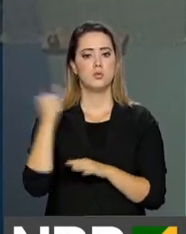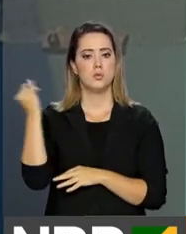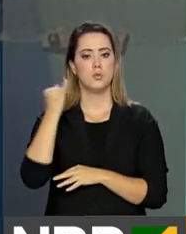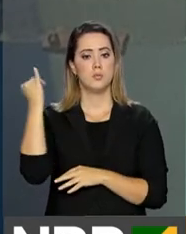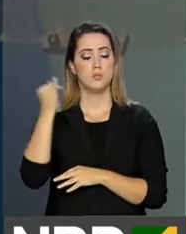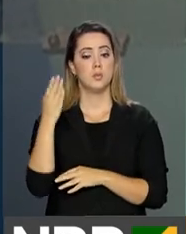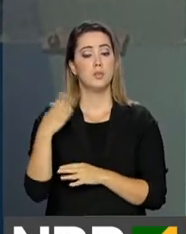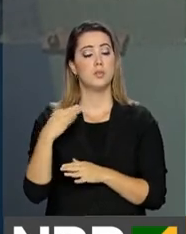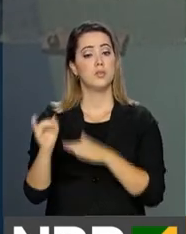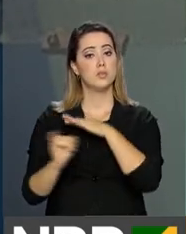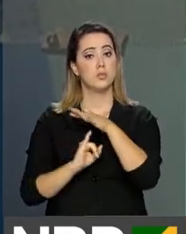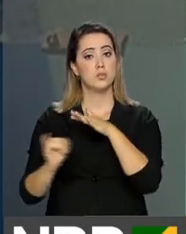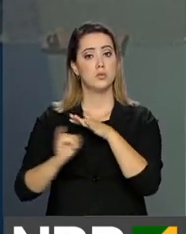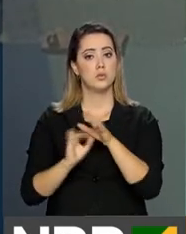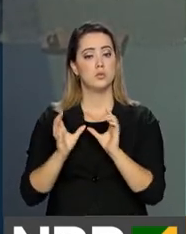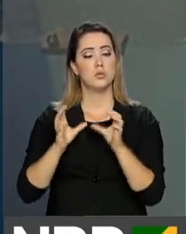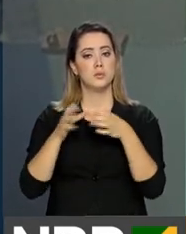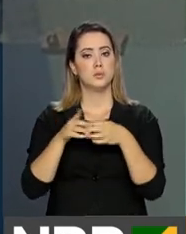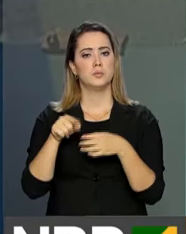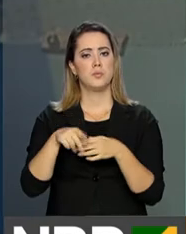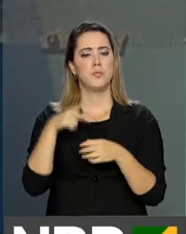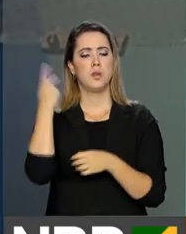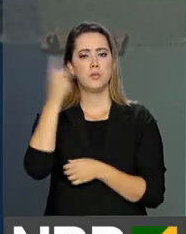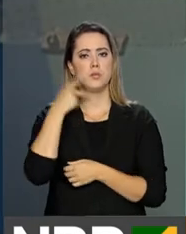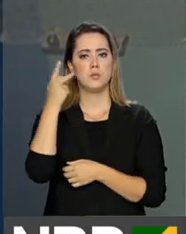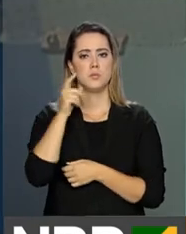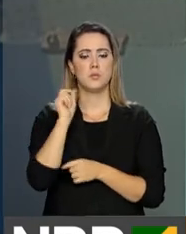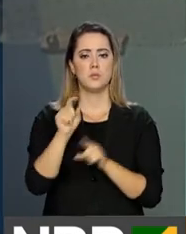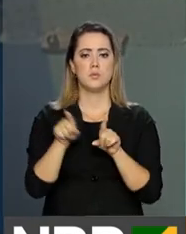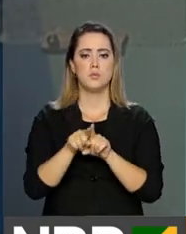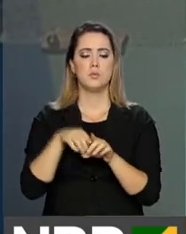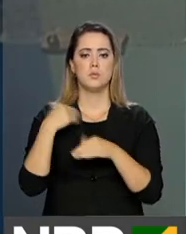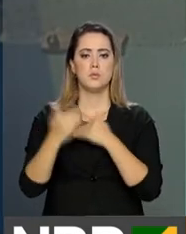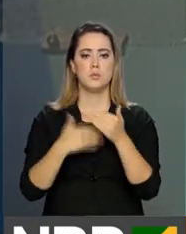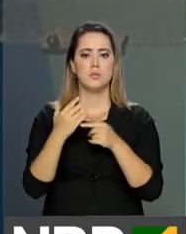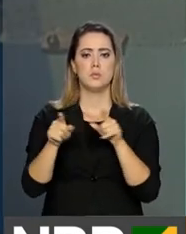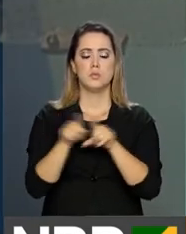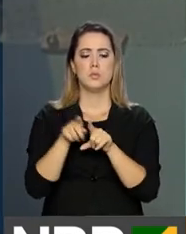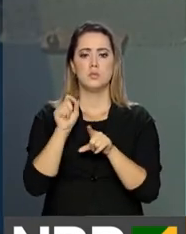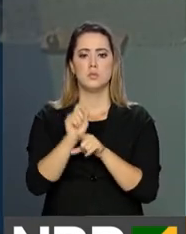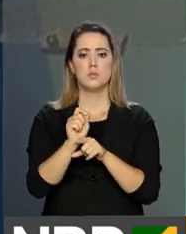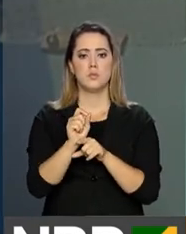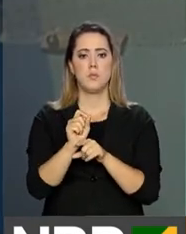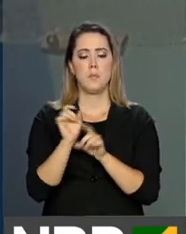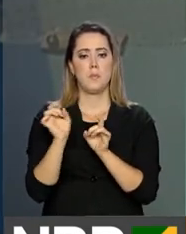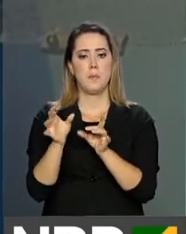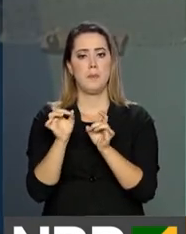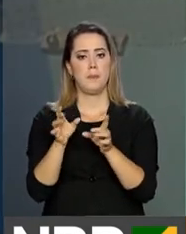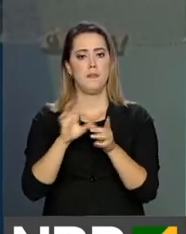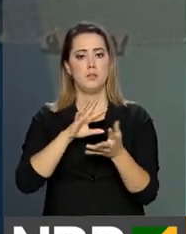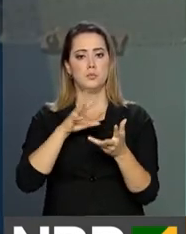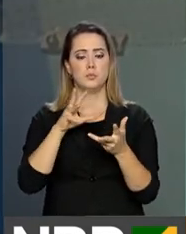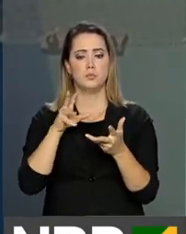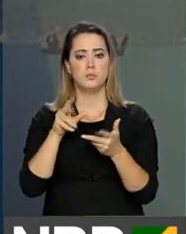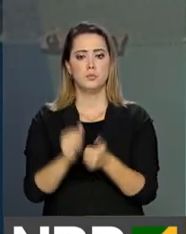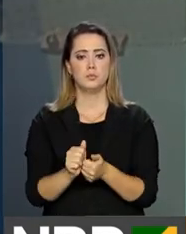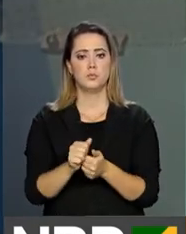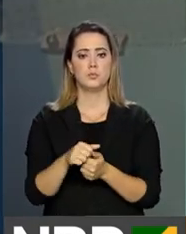Instituto neste órgão central para as políticas de comércio exterior. Eu